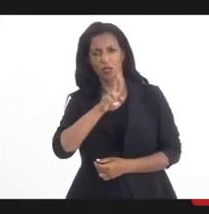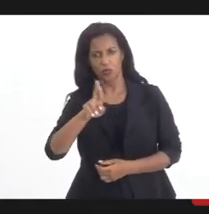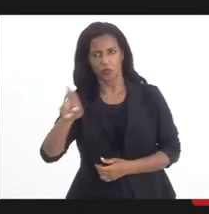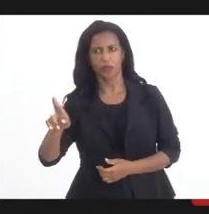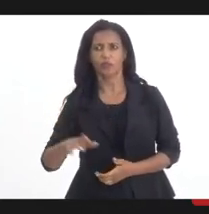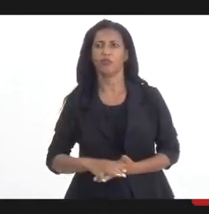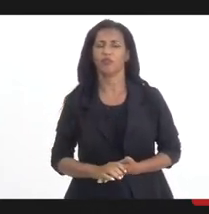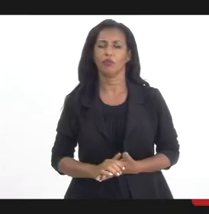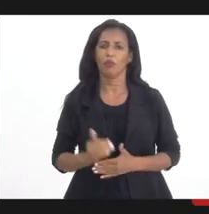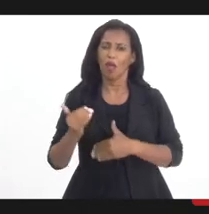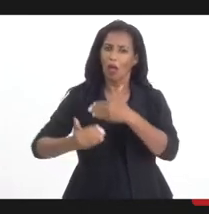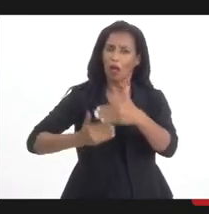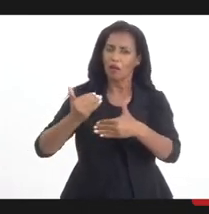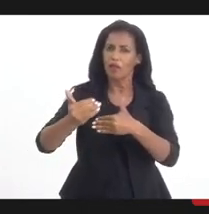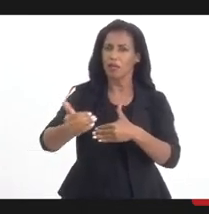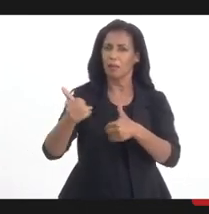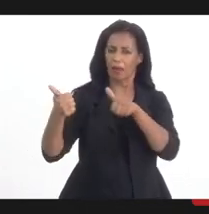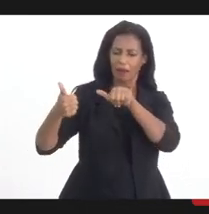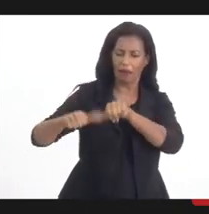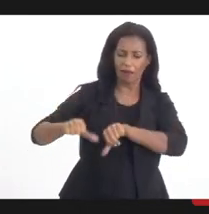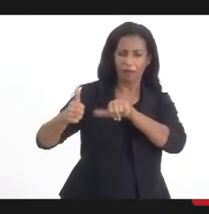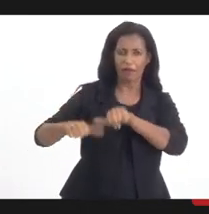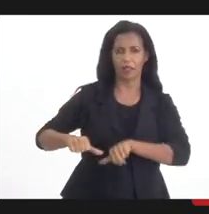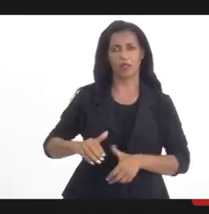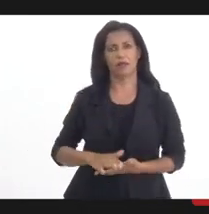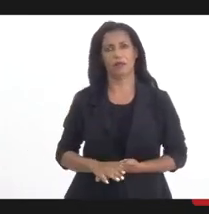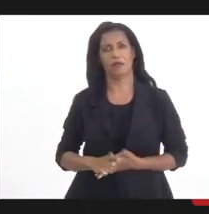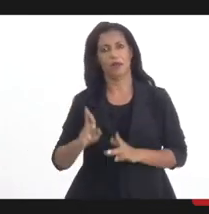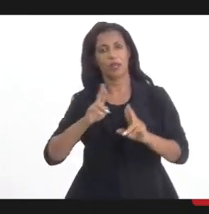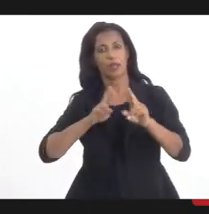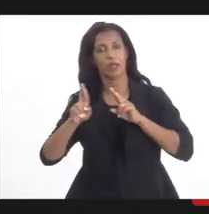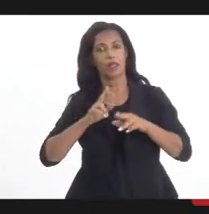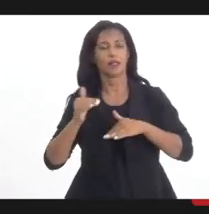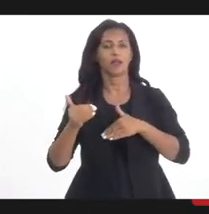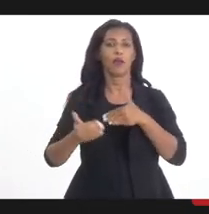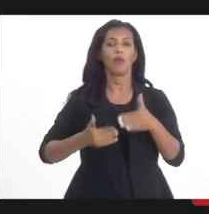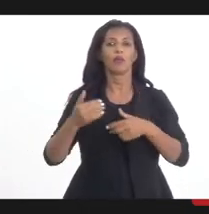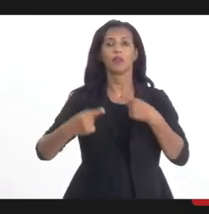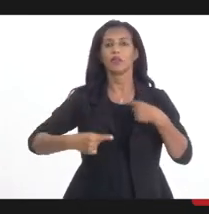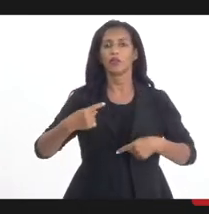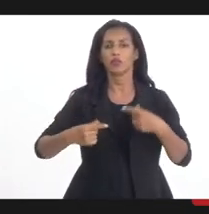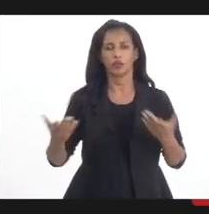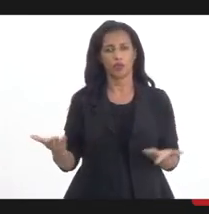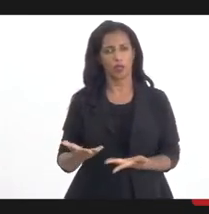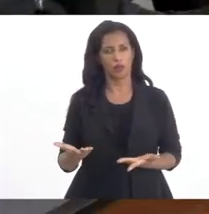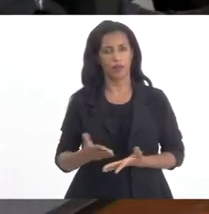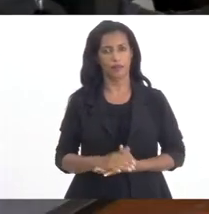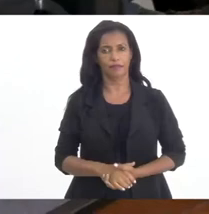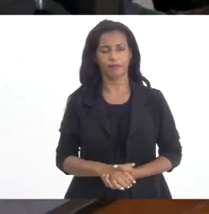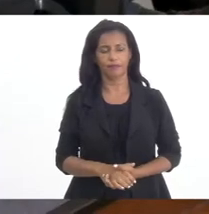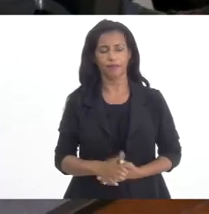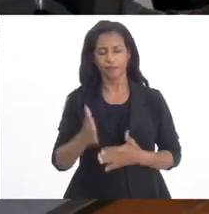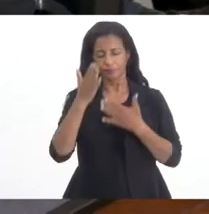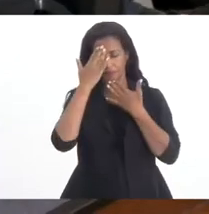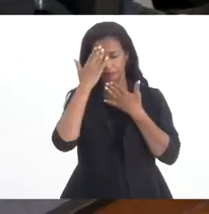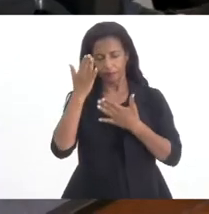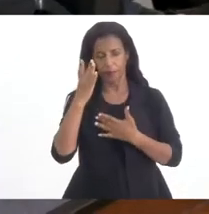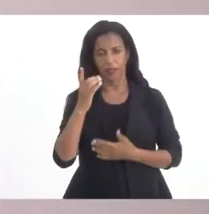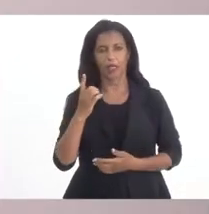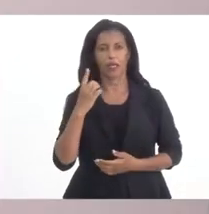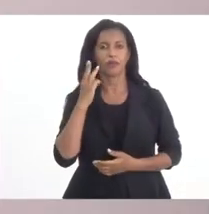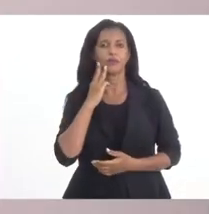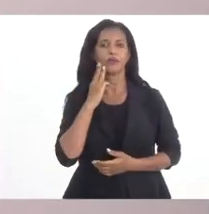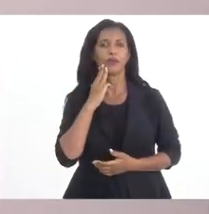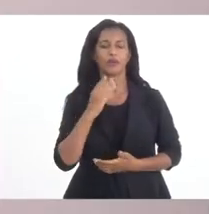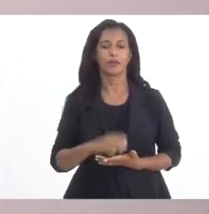merecia avançar um pouco mais na análise em relação a esse processo que nós estamos discutindo agora. Era isso, Flávio. Obrigado, deputado Valdeck.